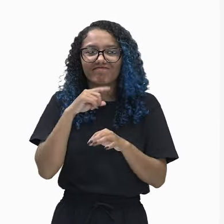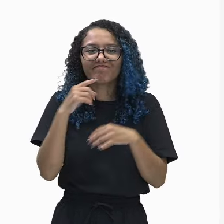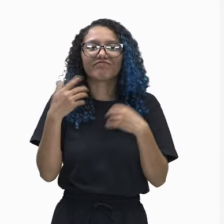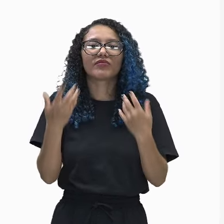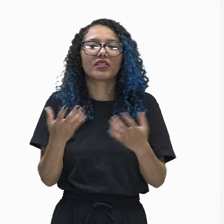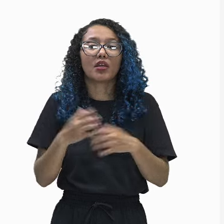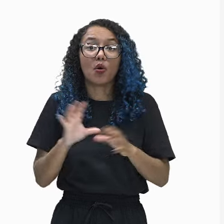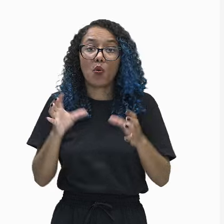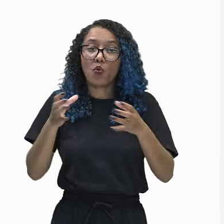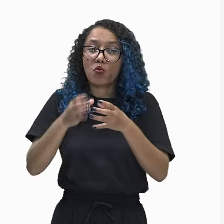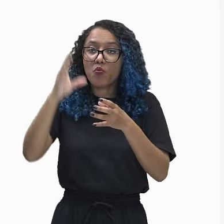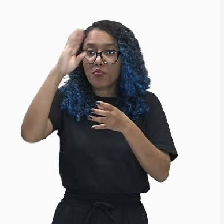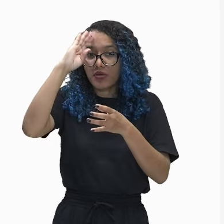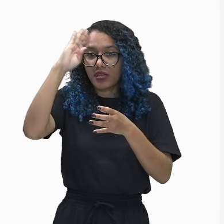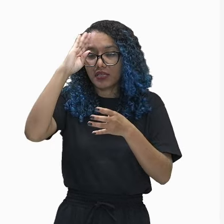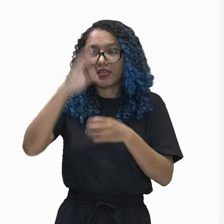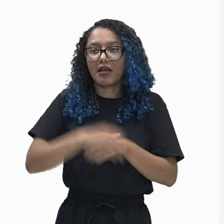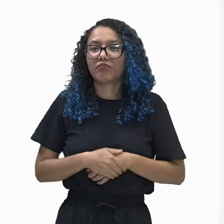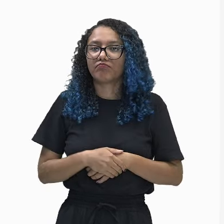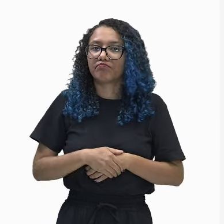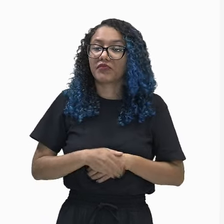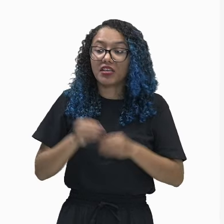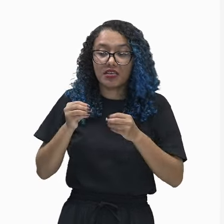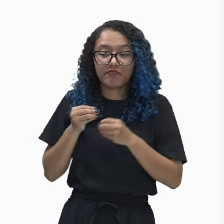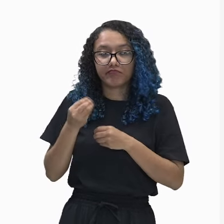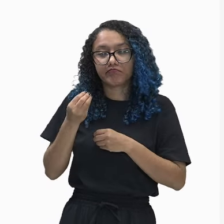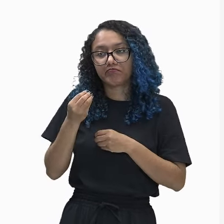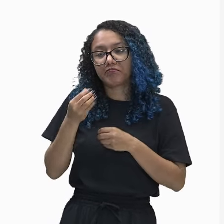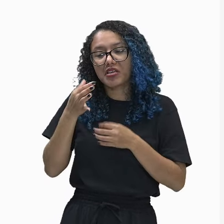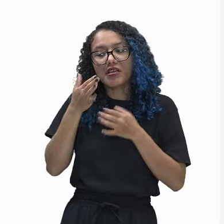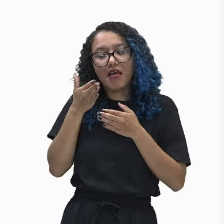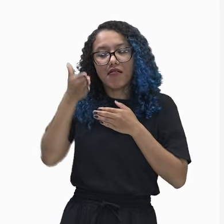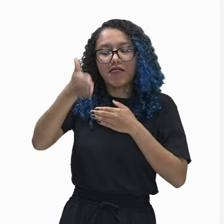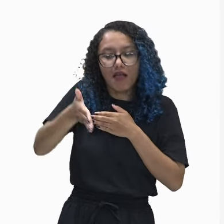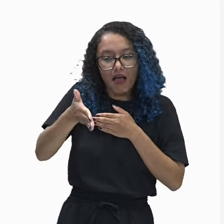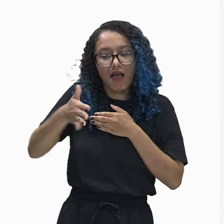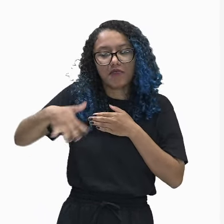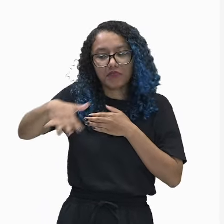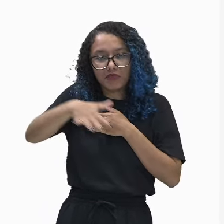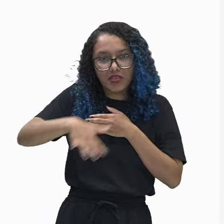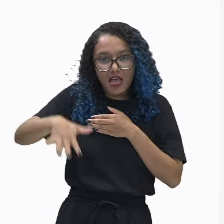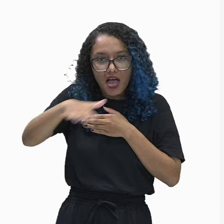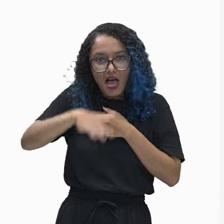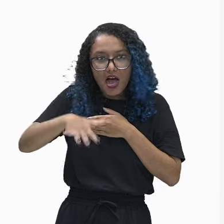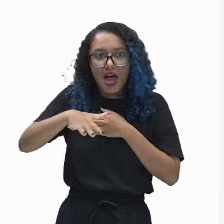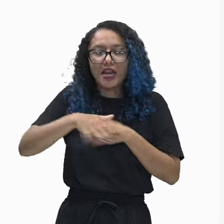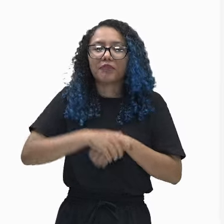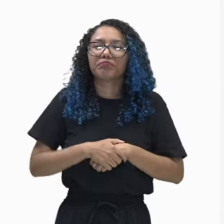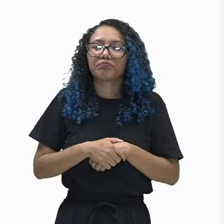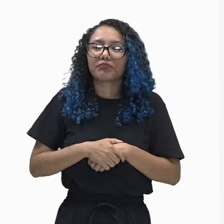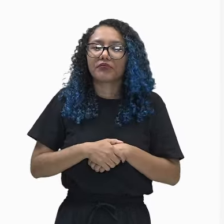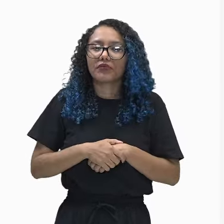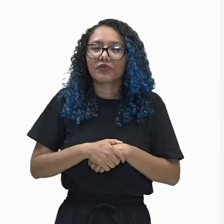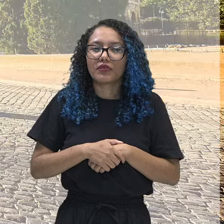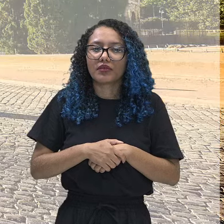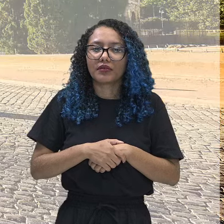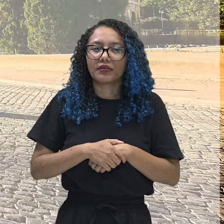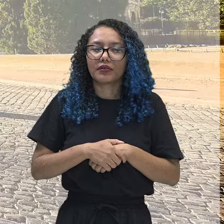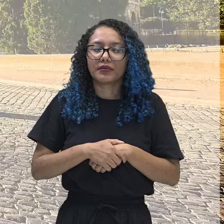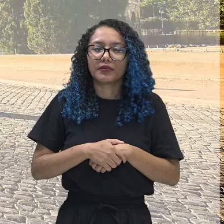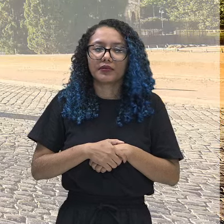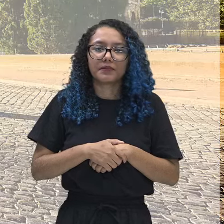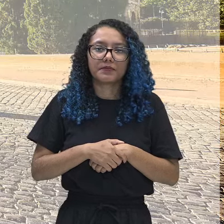de intimidação dos locais. Olha só, gente, quando o processo de aculturação, que era